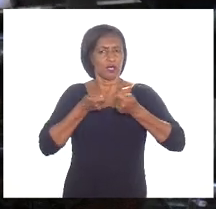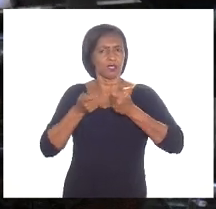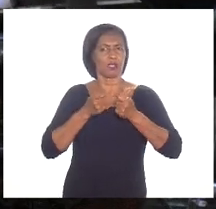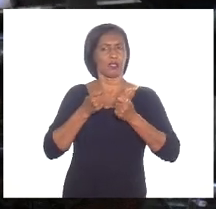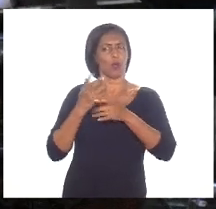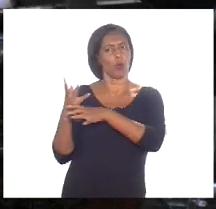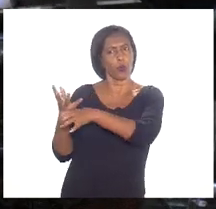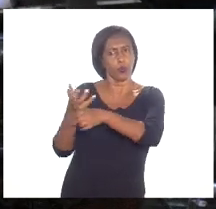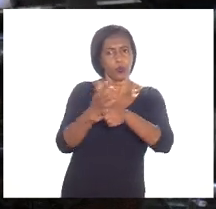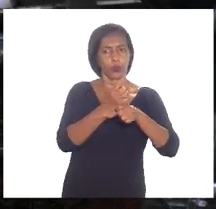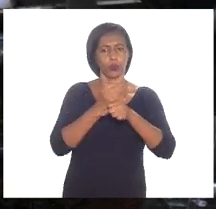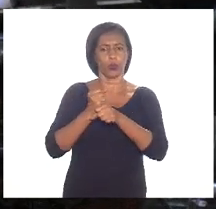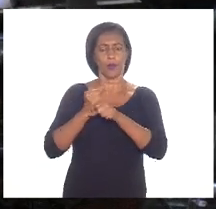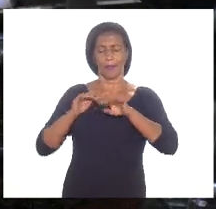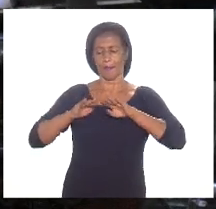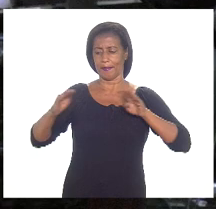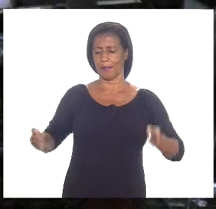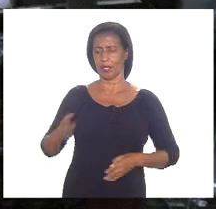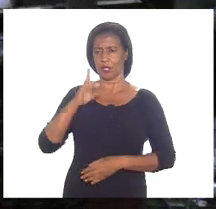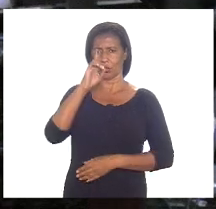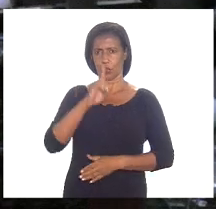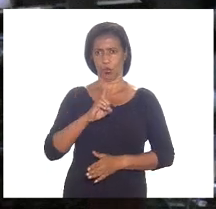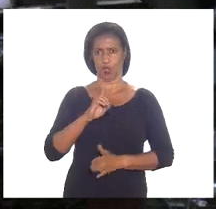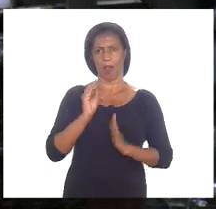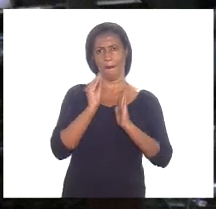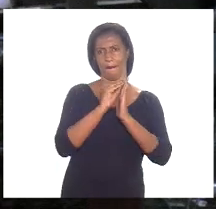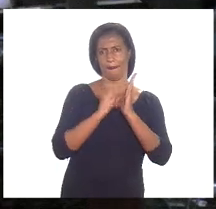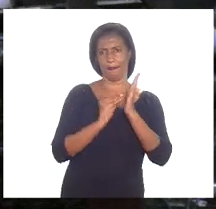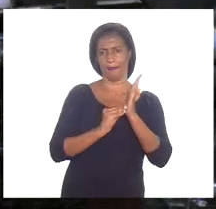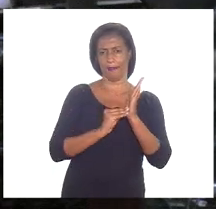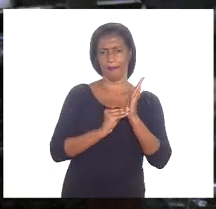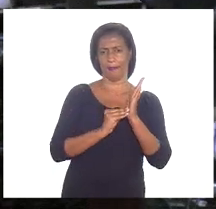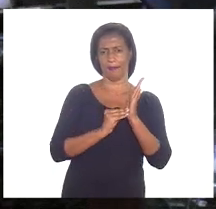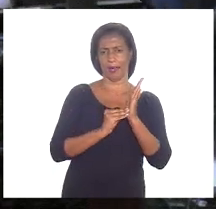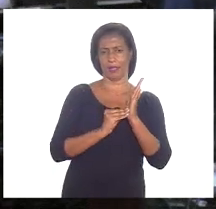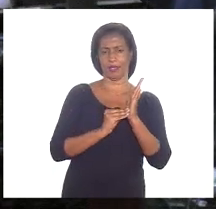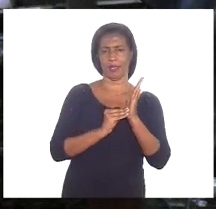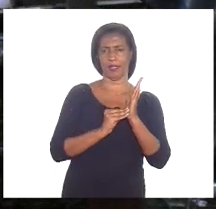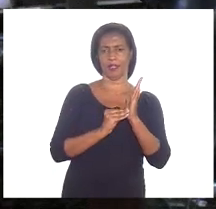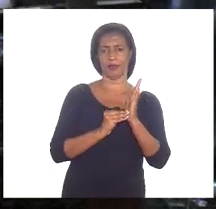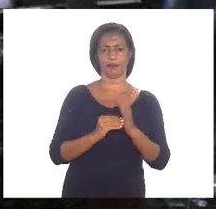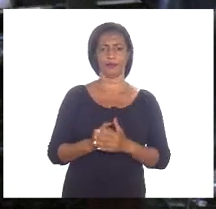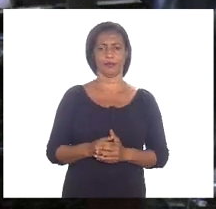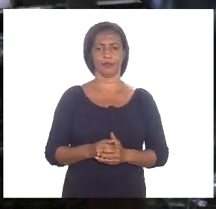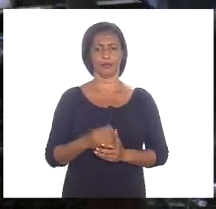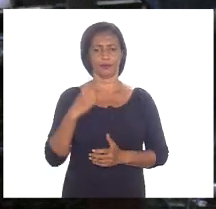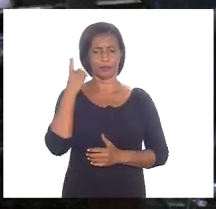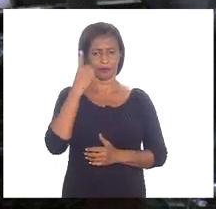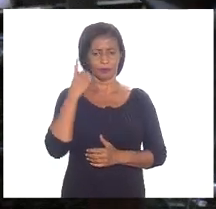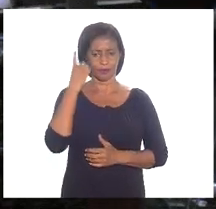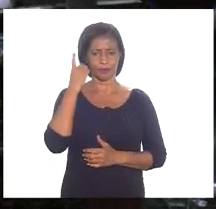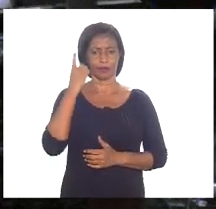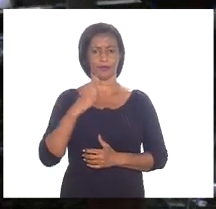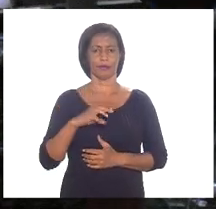controle e mesa diretora para emitir parecer pela comissão de condição de Deputado